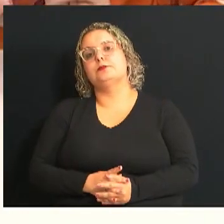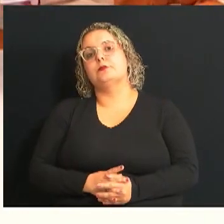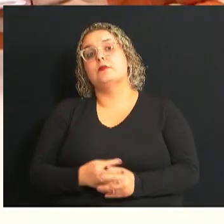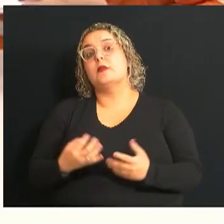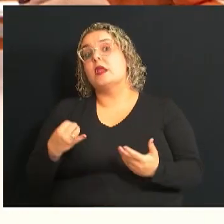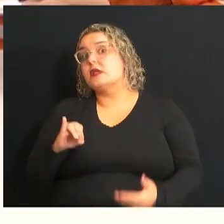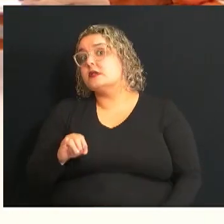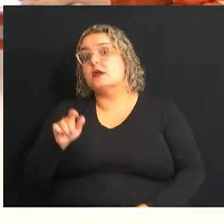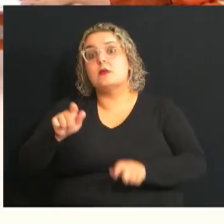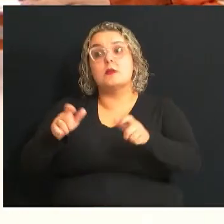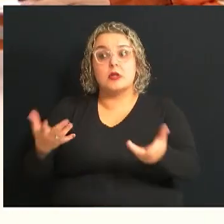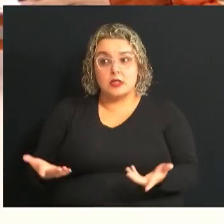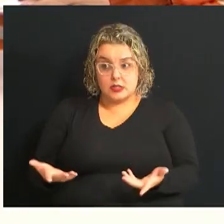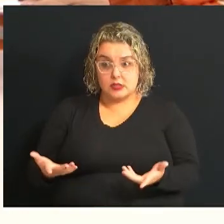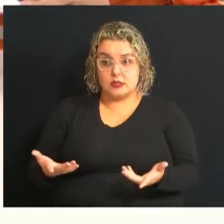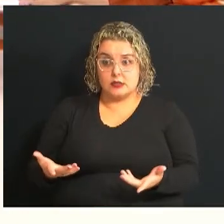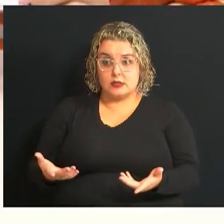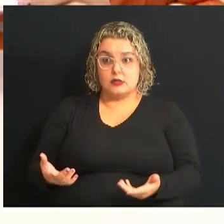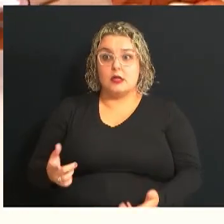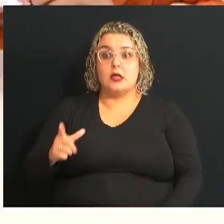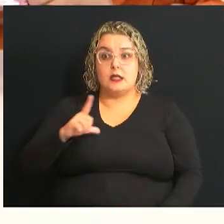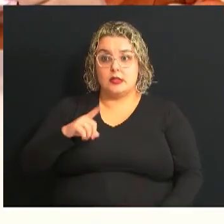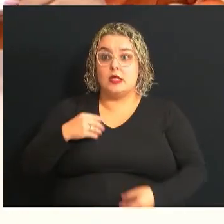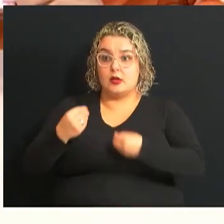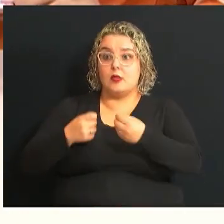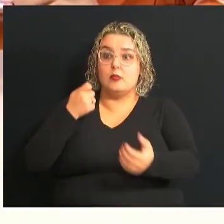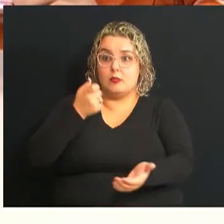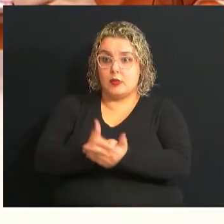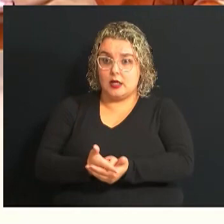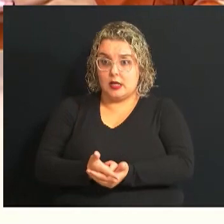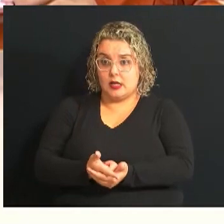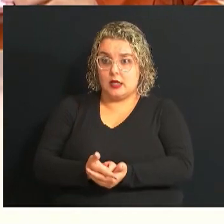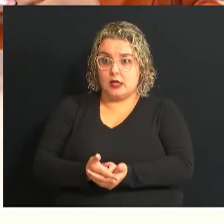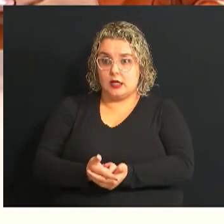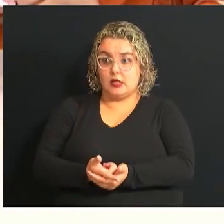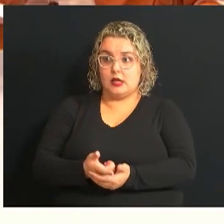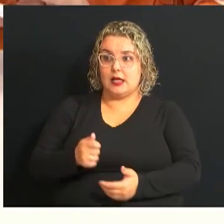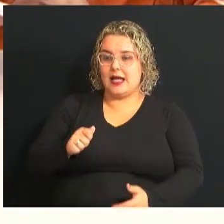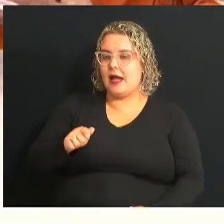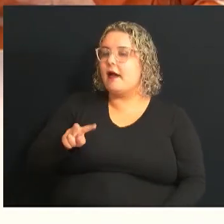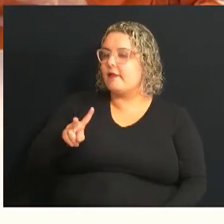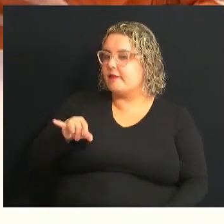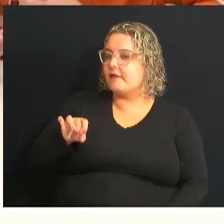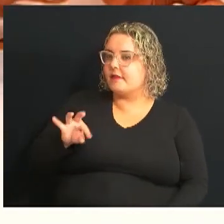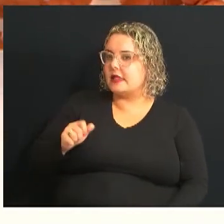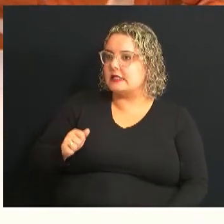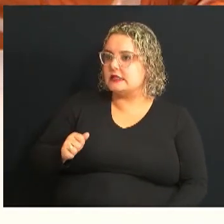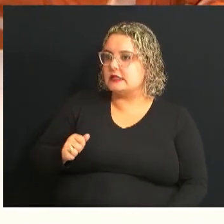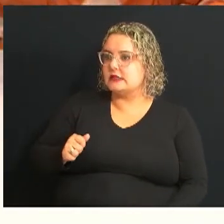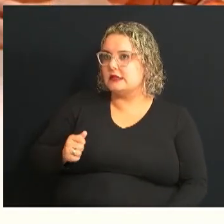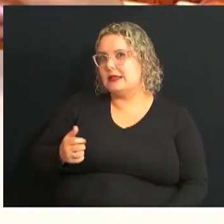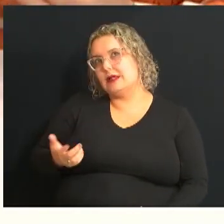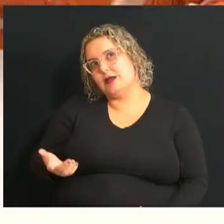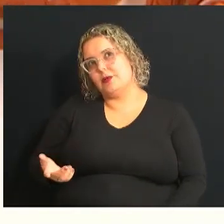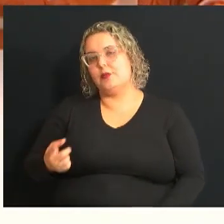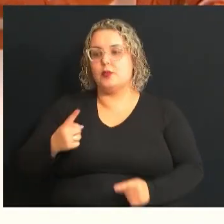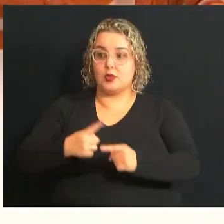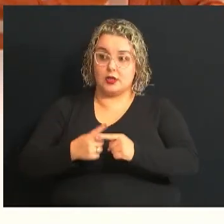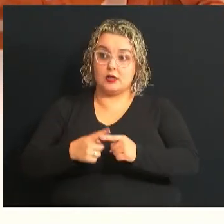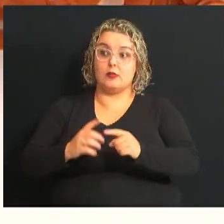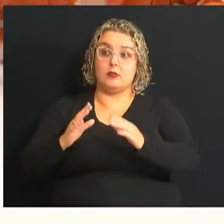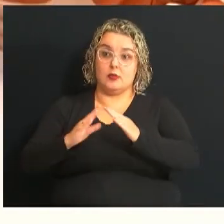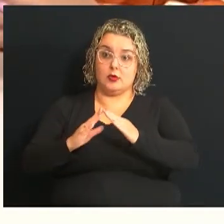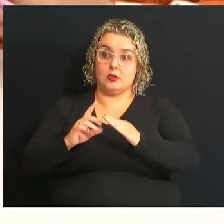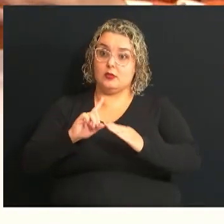tem condições de pagar à vista? É precipitado fazer um negócio com valor, porque uma casa sempre não é um